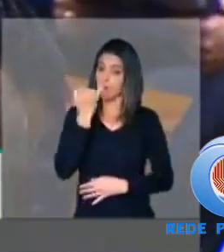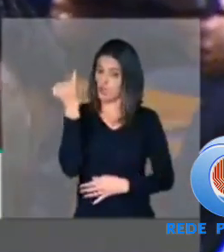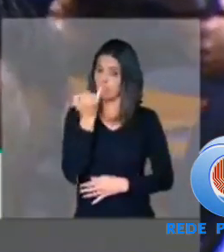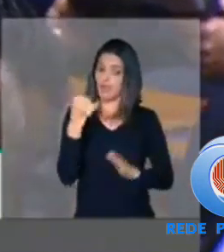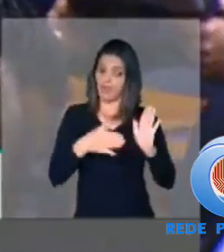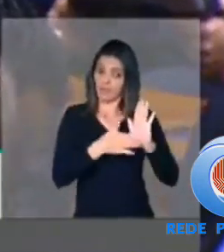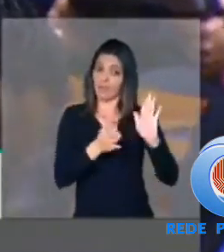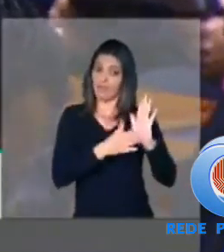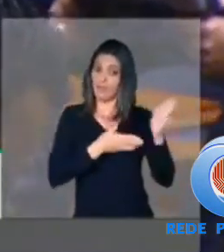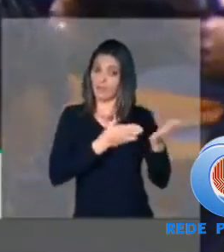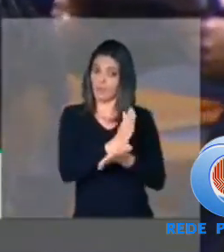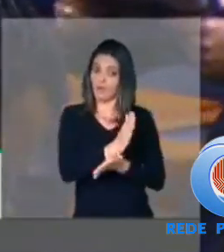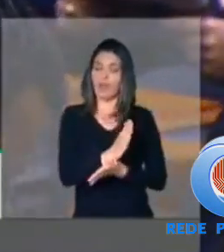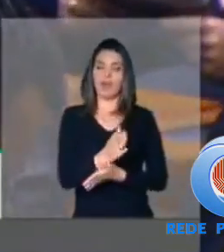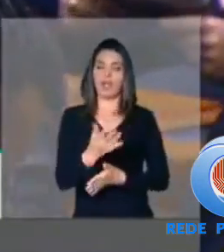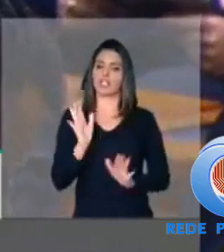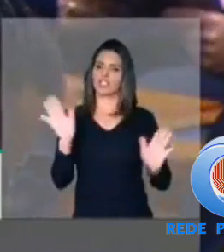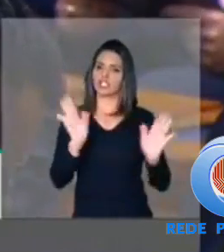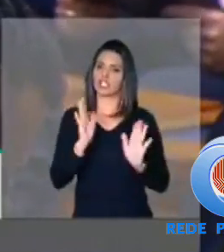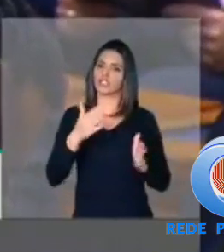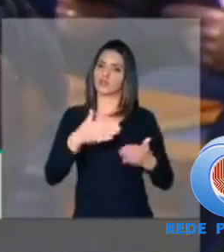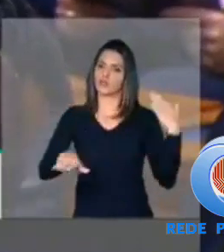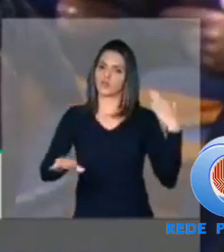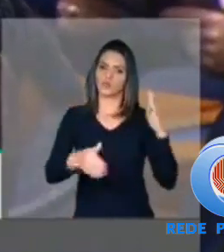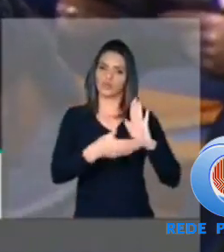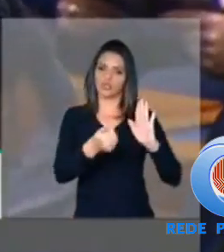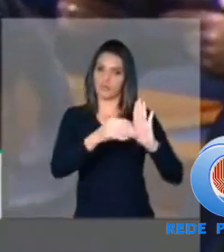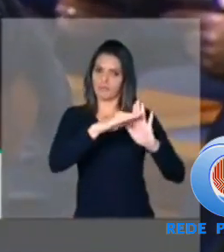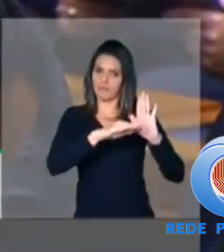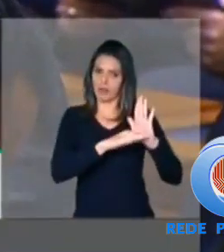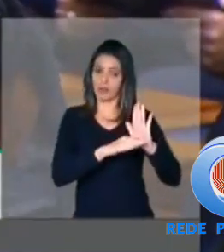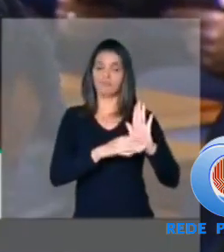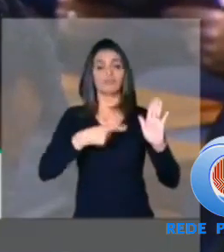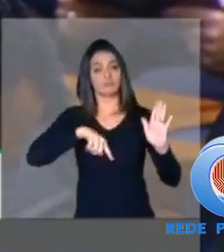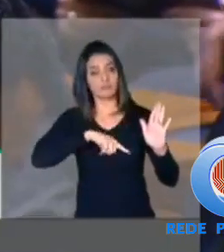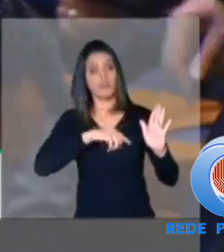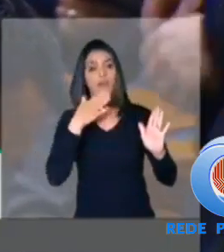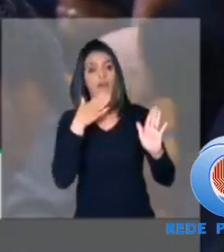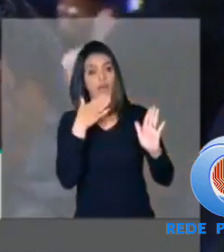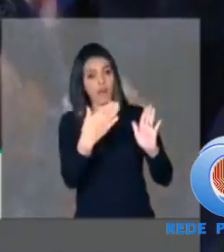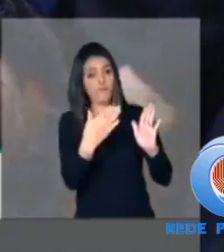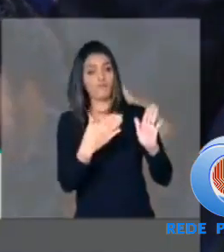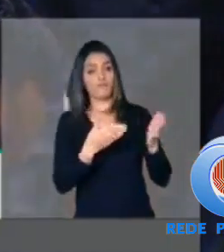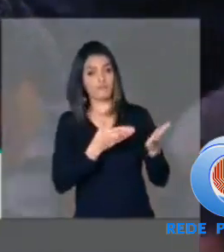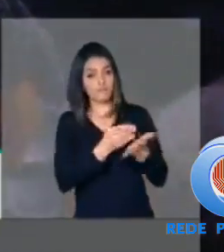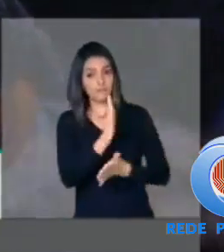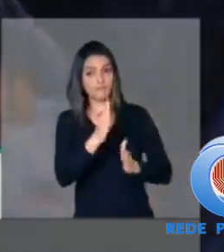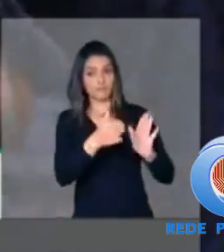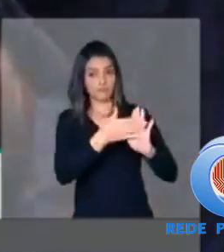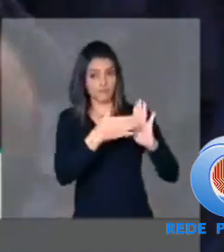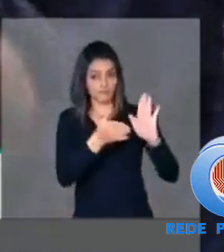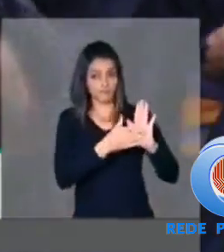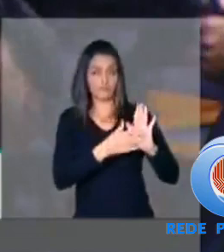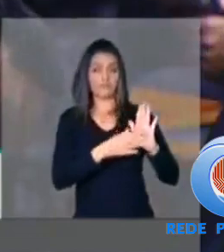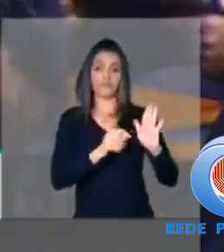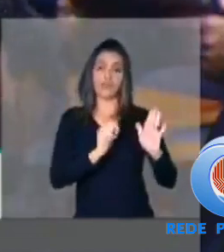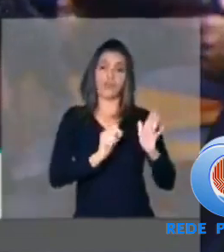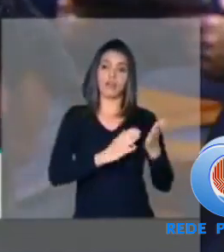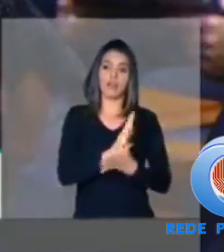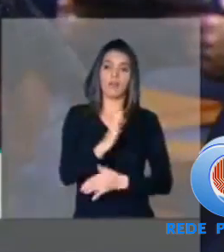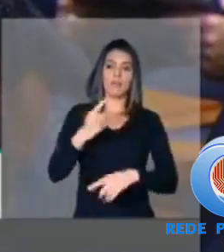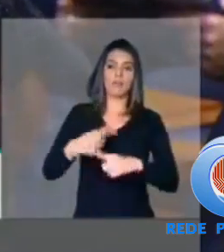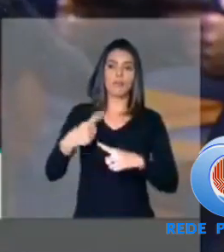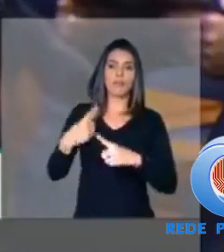Então, portanto, nós somos contra o requerimento de retirada de pauta, que nós somos a favor da retirada do Estado brasileiro